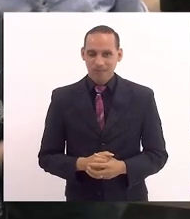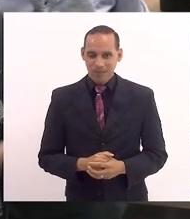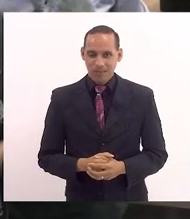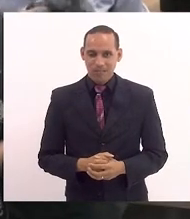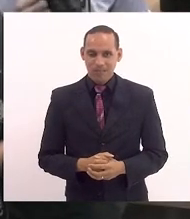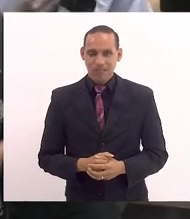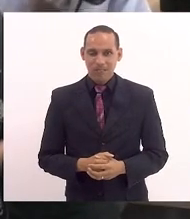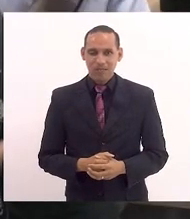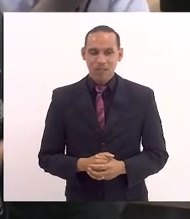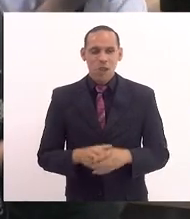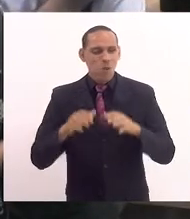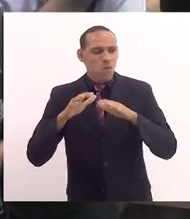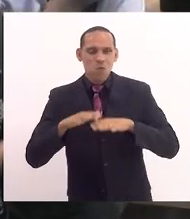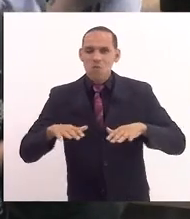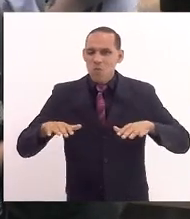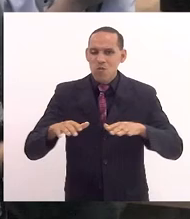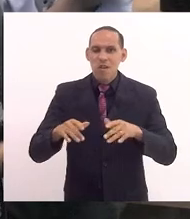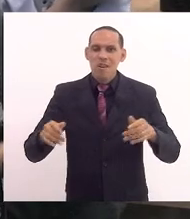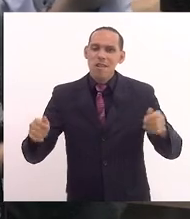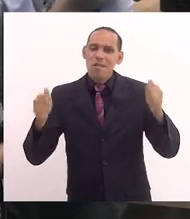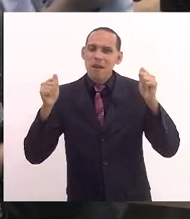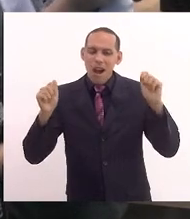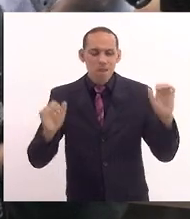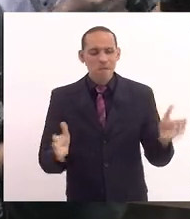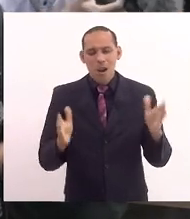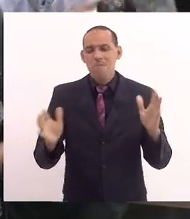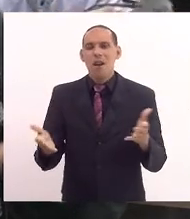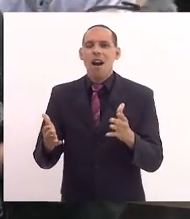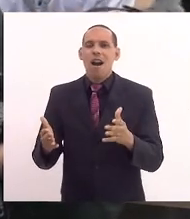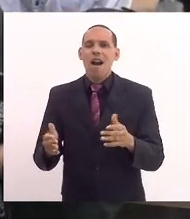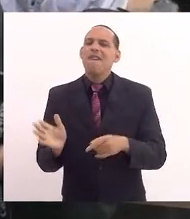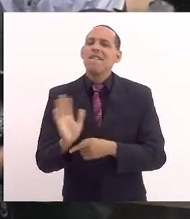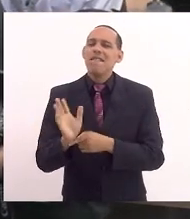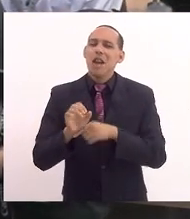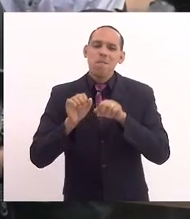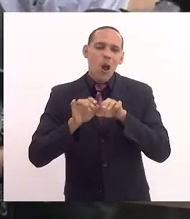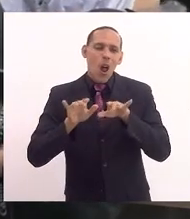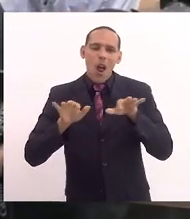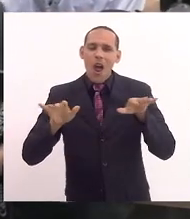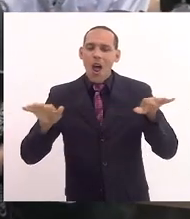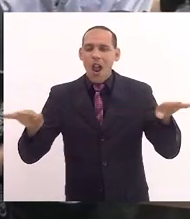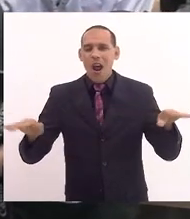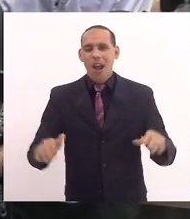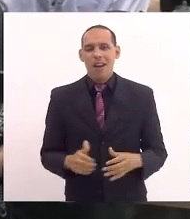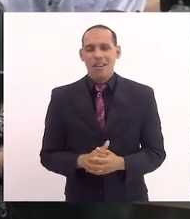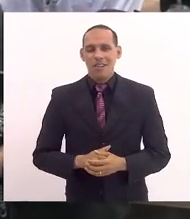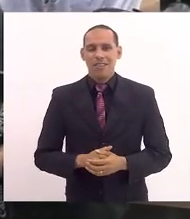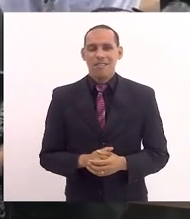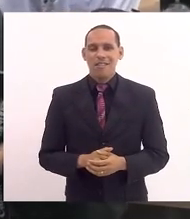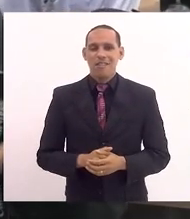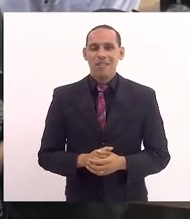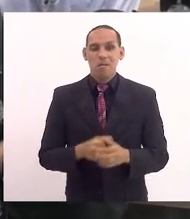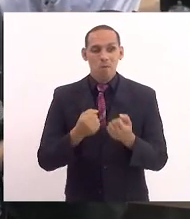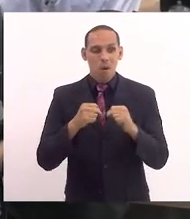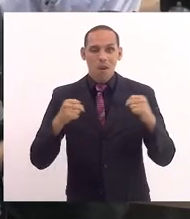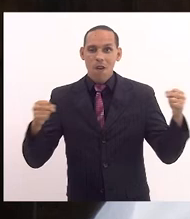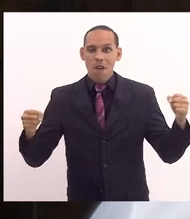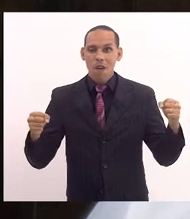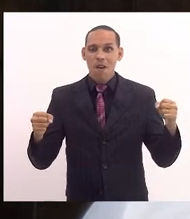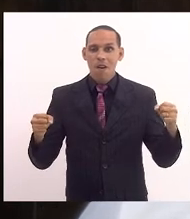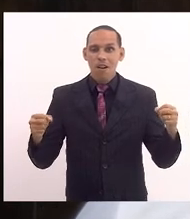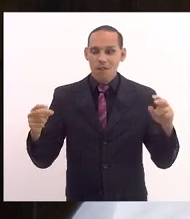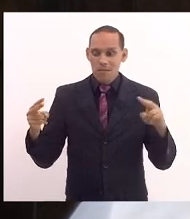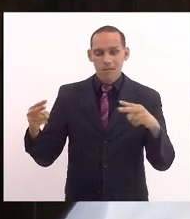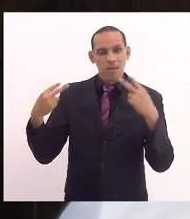Toda a galera que fez a campanha no vídeo que viralizou, né, que deu um boom, assim, que deu visibilidade pro meu